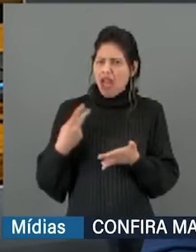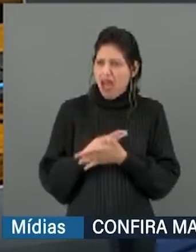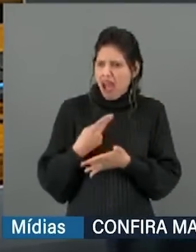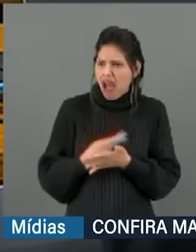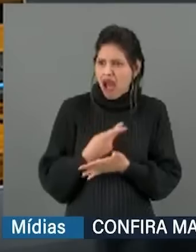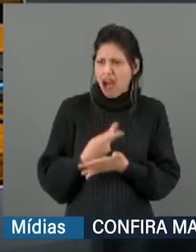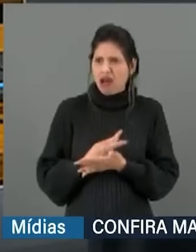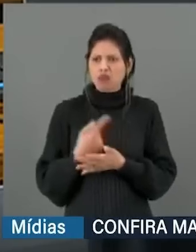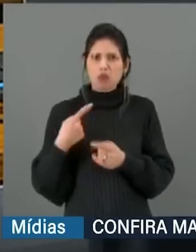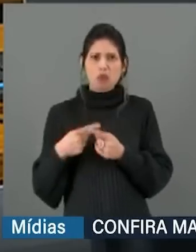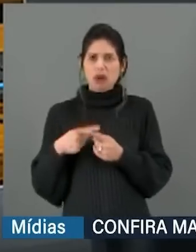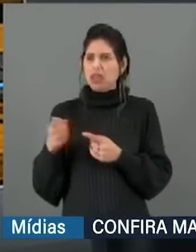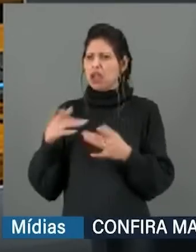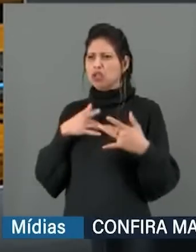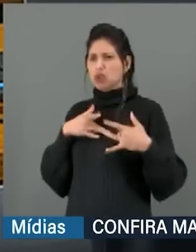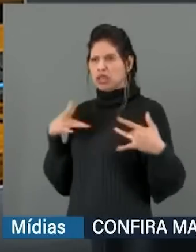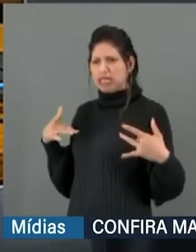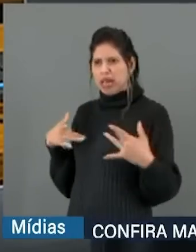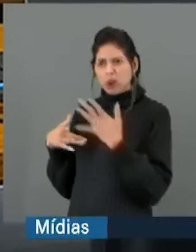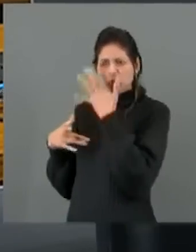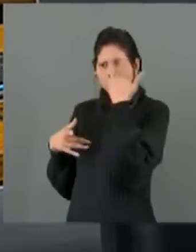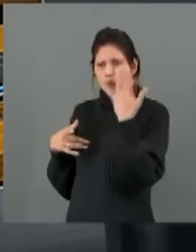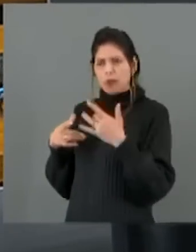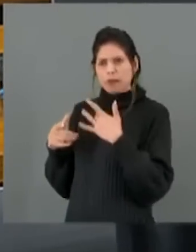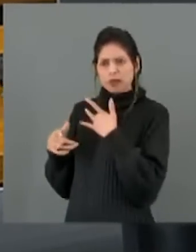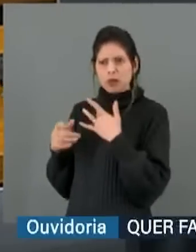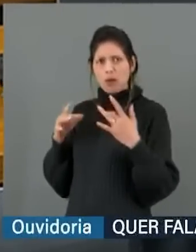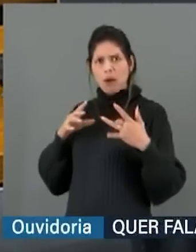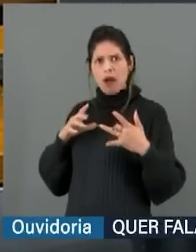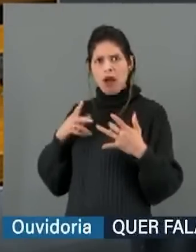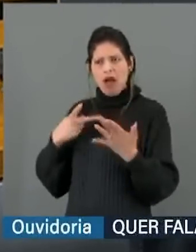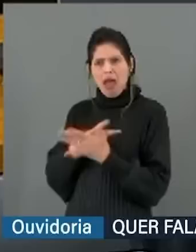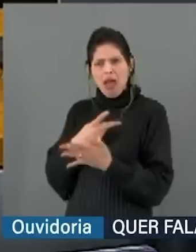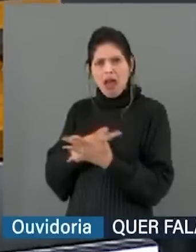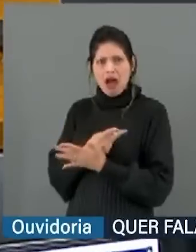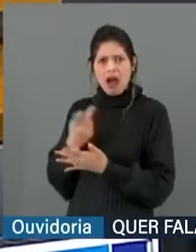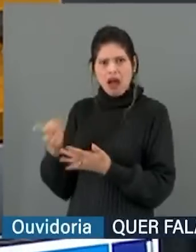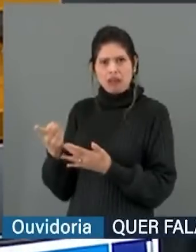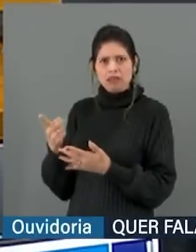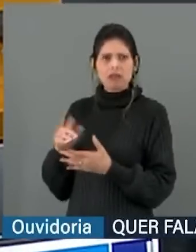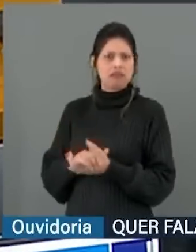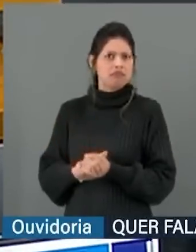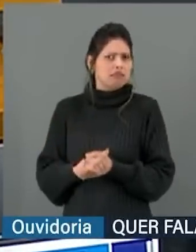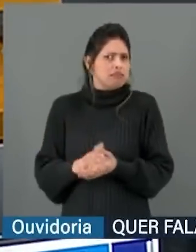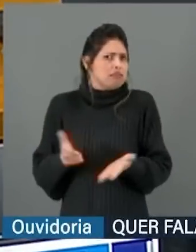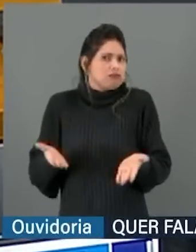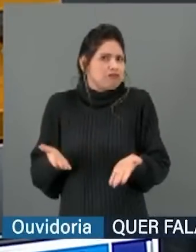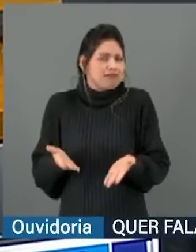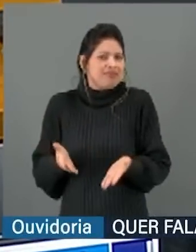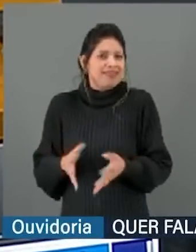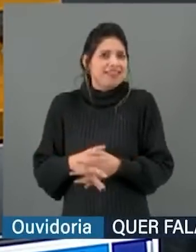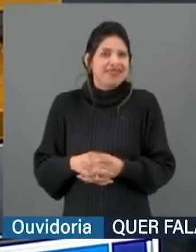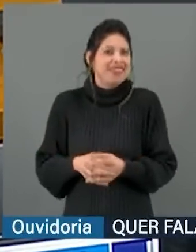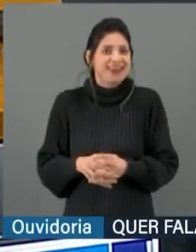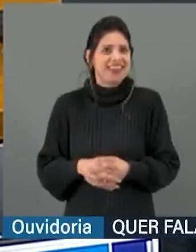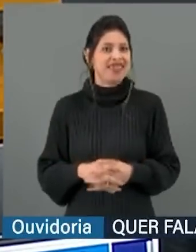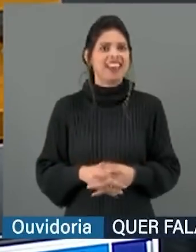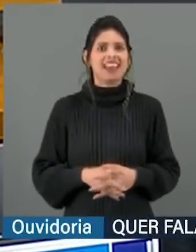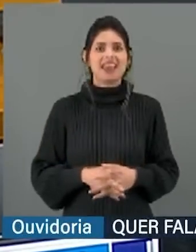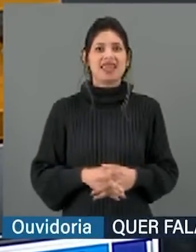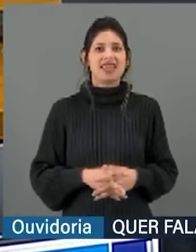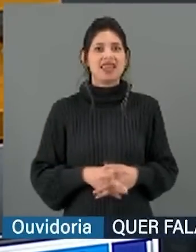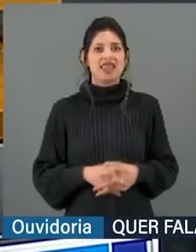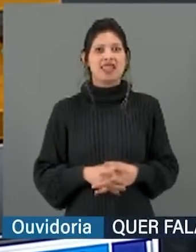serei. Está aqui o pastor Marcos Feliciano, está aqui. Esse pastor aqui, que estava aqui, até não está aqui, mas é solidário a